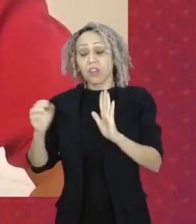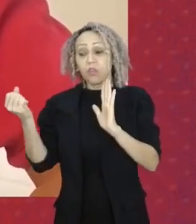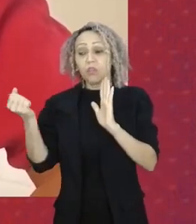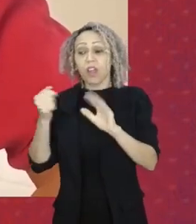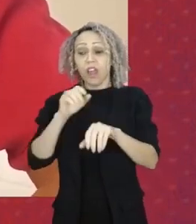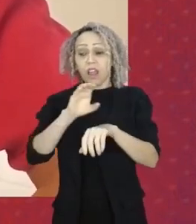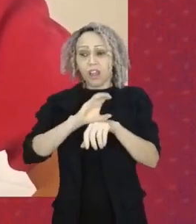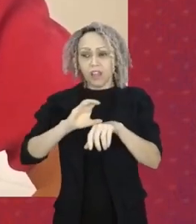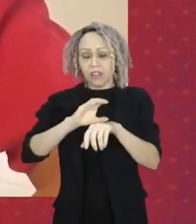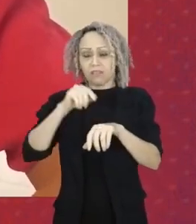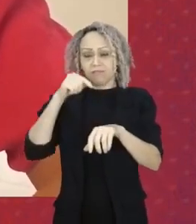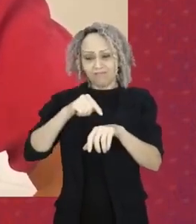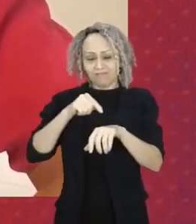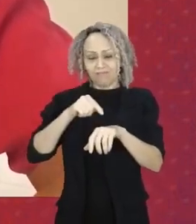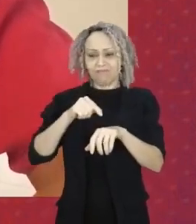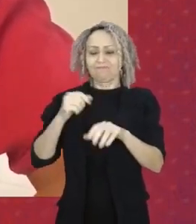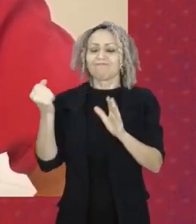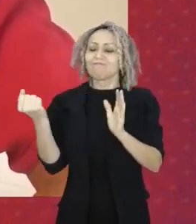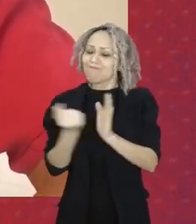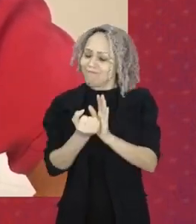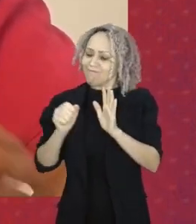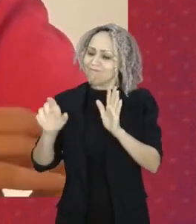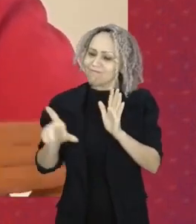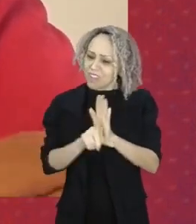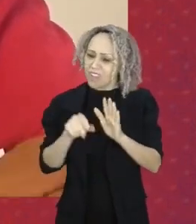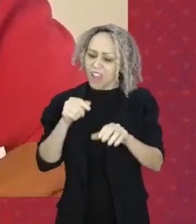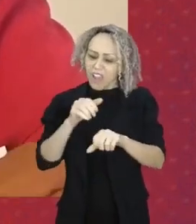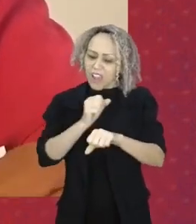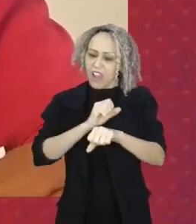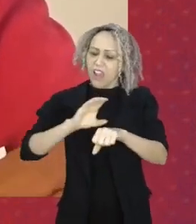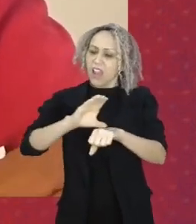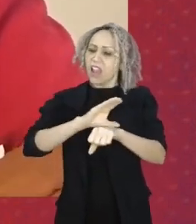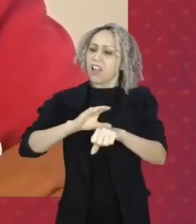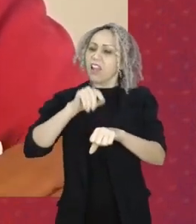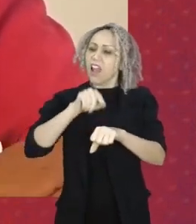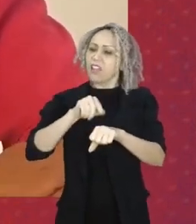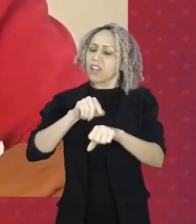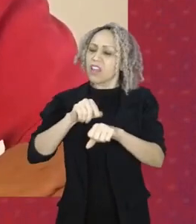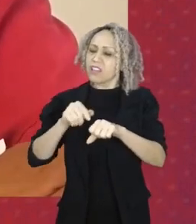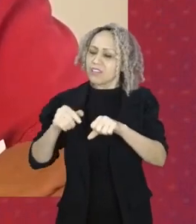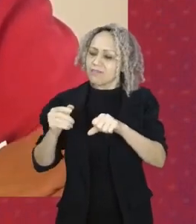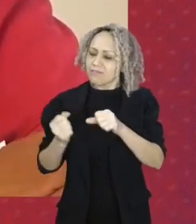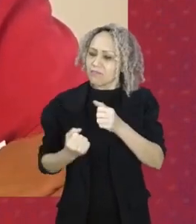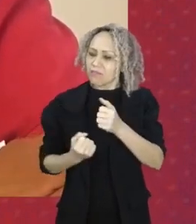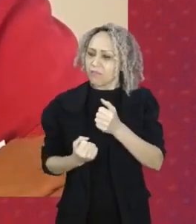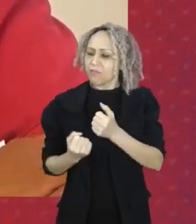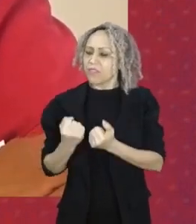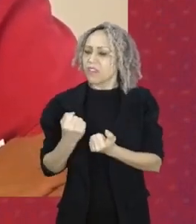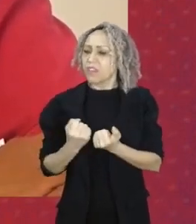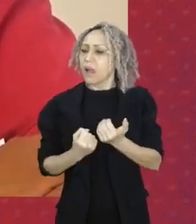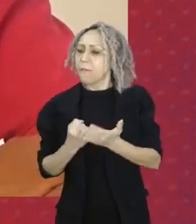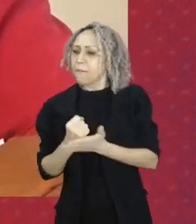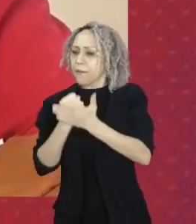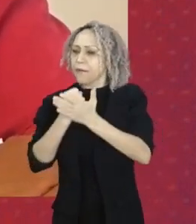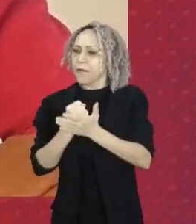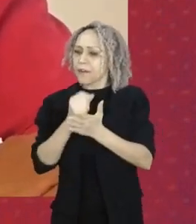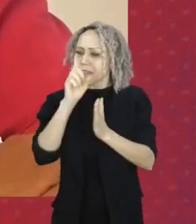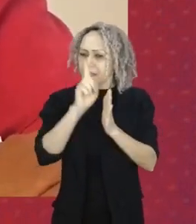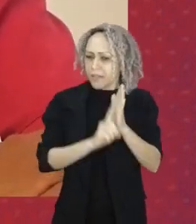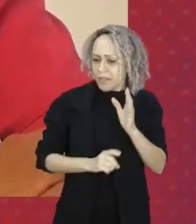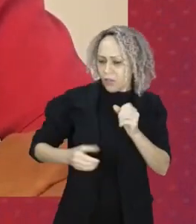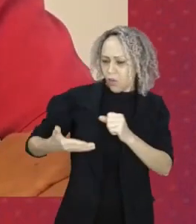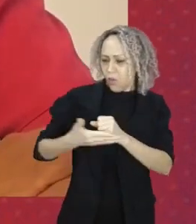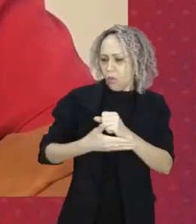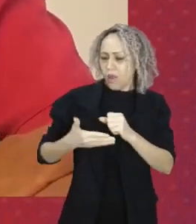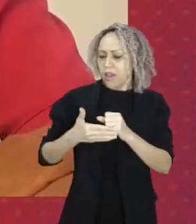tenha formalizado direitos básicos e essenciais, mantiveram-se ideias